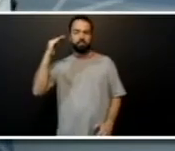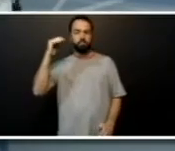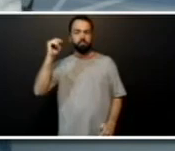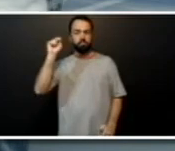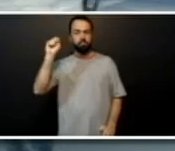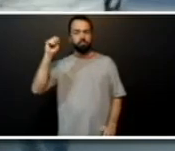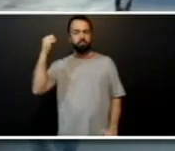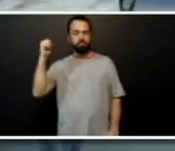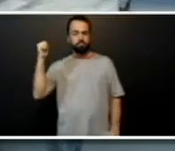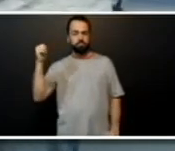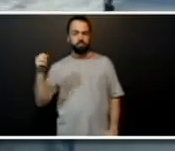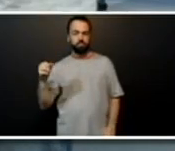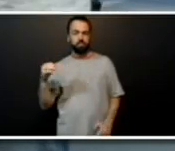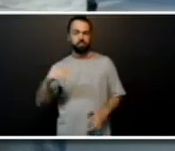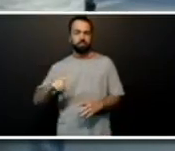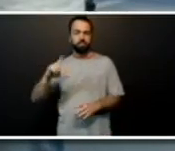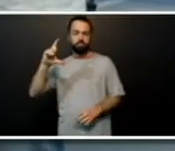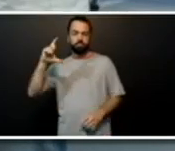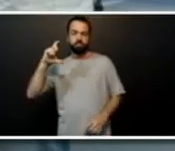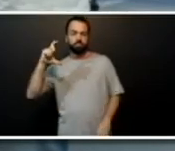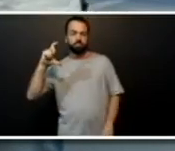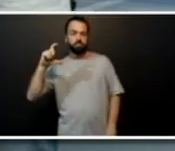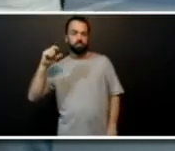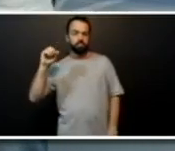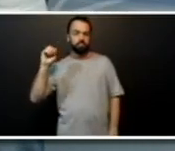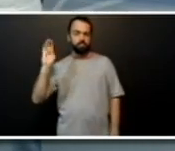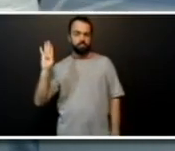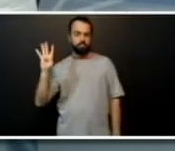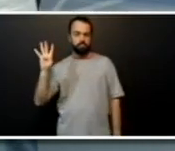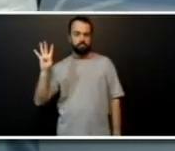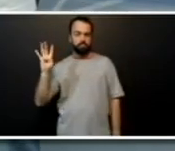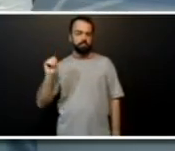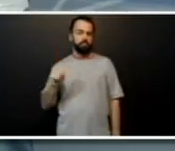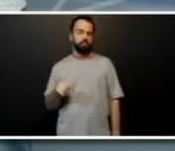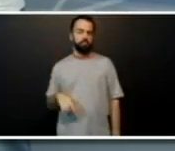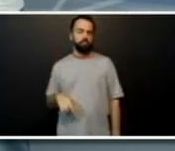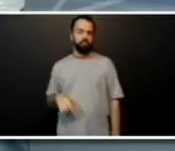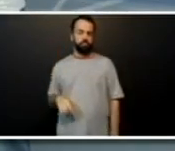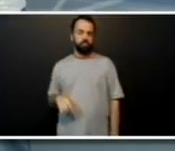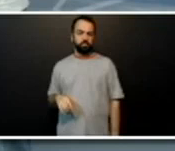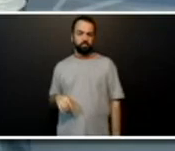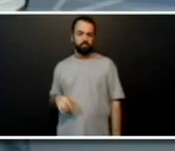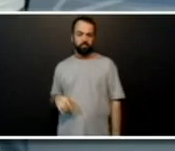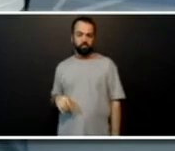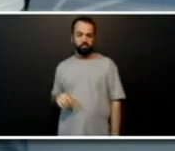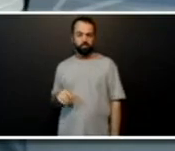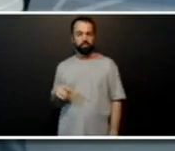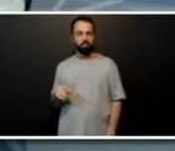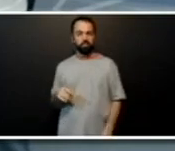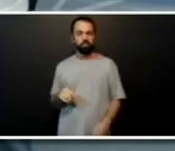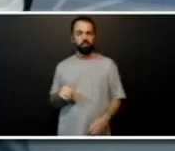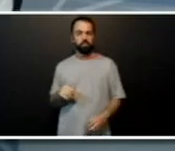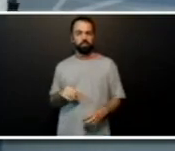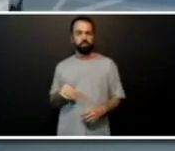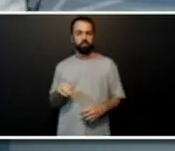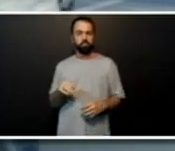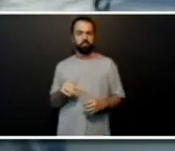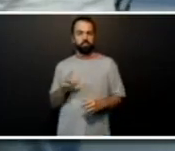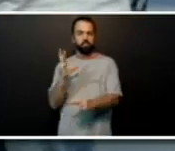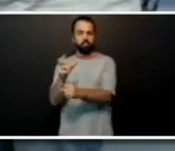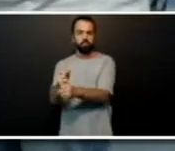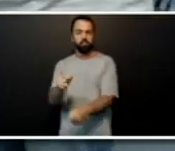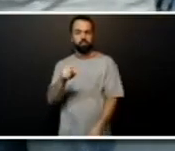4. O meu saldo seria menos 4.